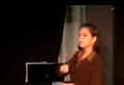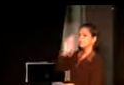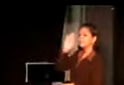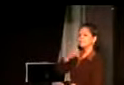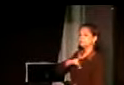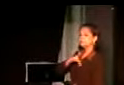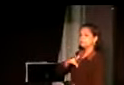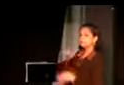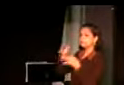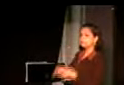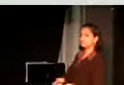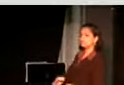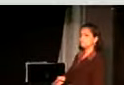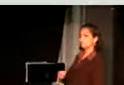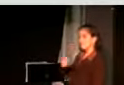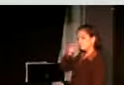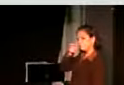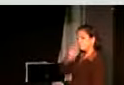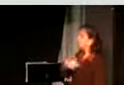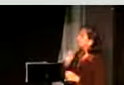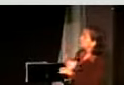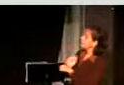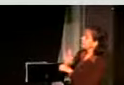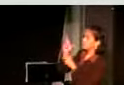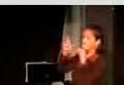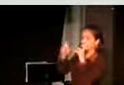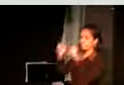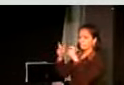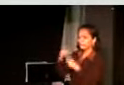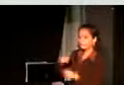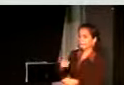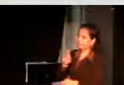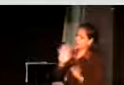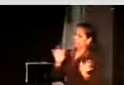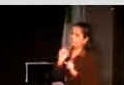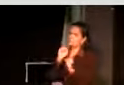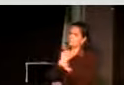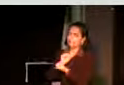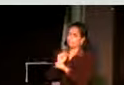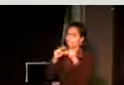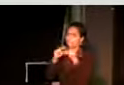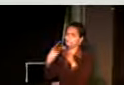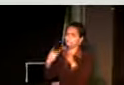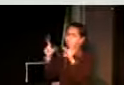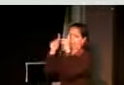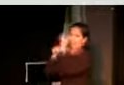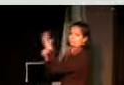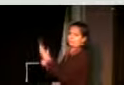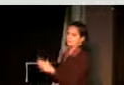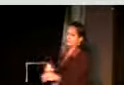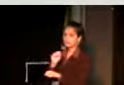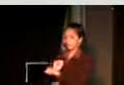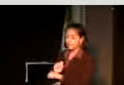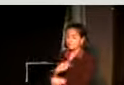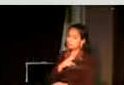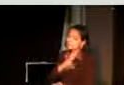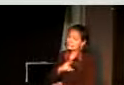espero que você não esteja nas fotos não sei se eu tirei a foto de alguém aqui pronto